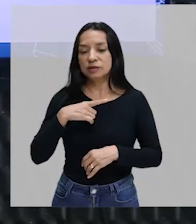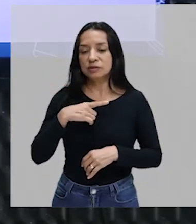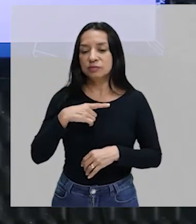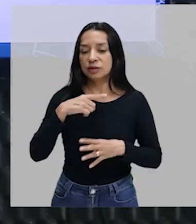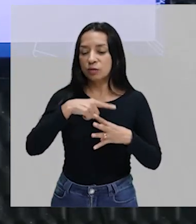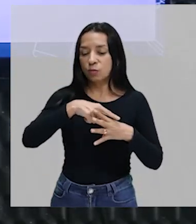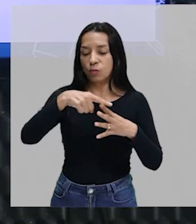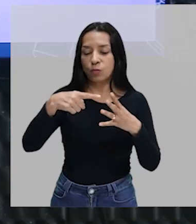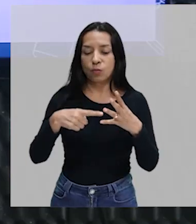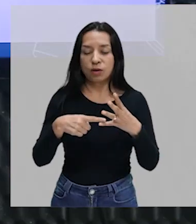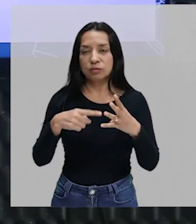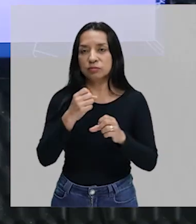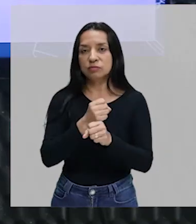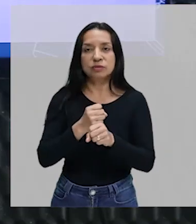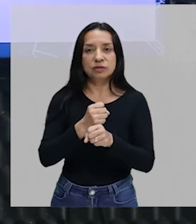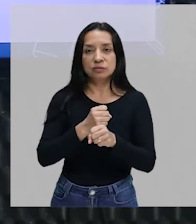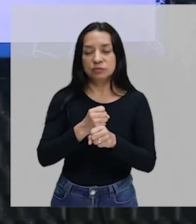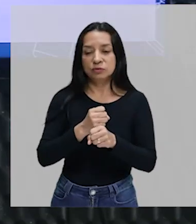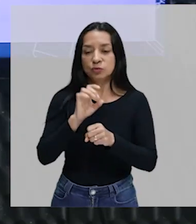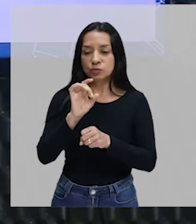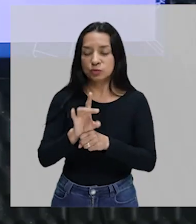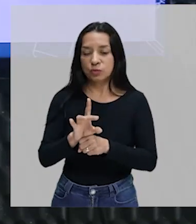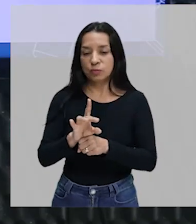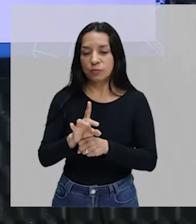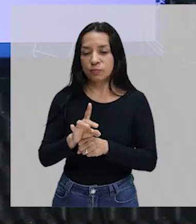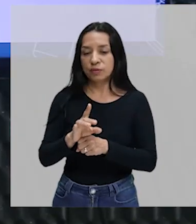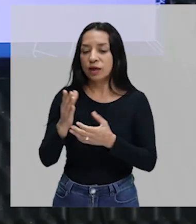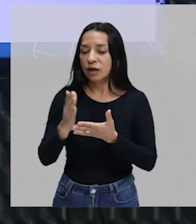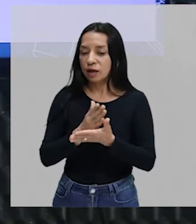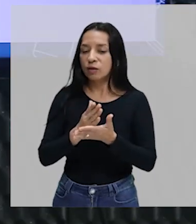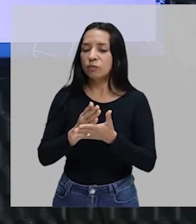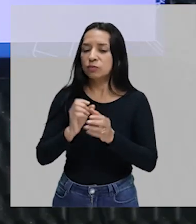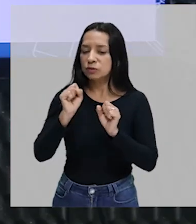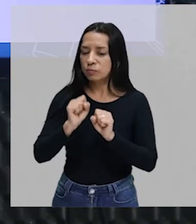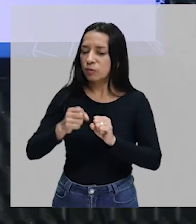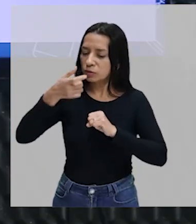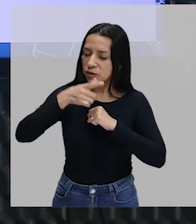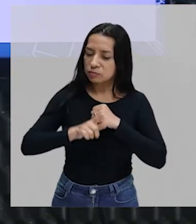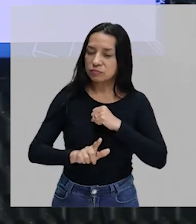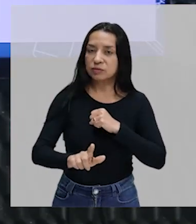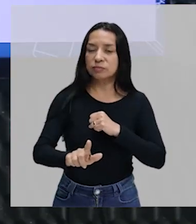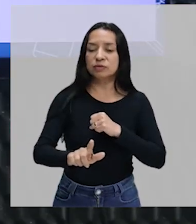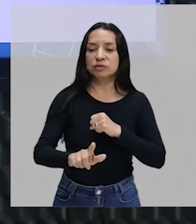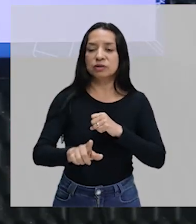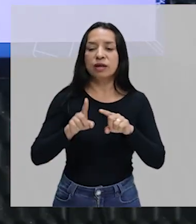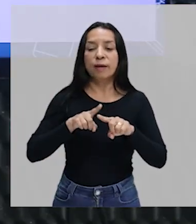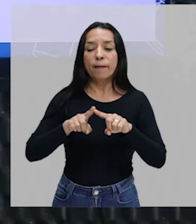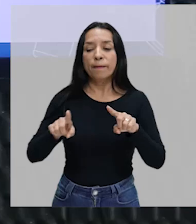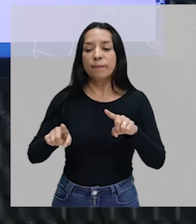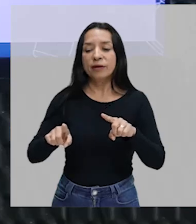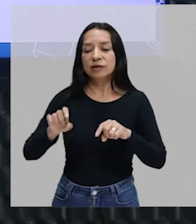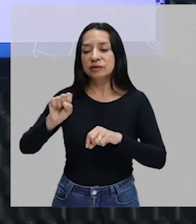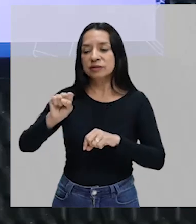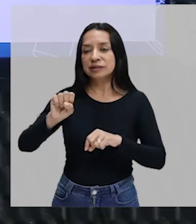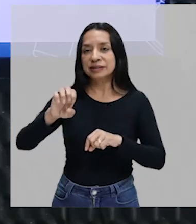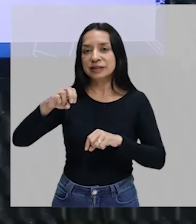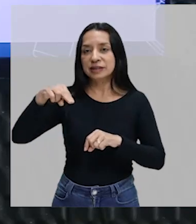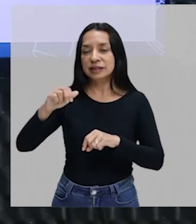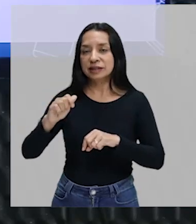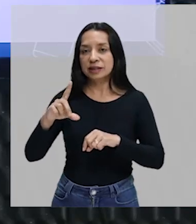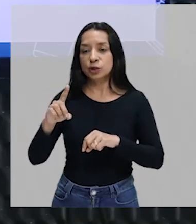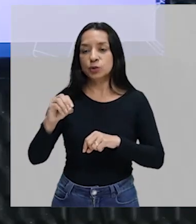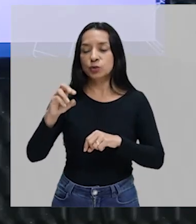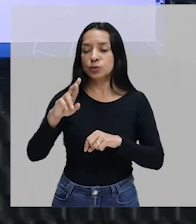4 anos. Alguns permitem a reeleição. Só que o cargo de senador é de 8